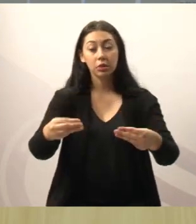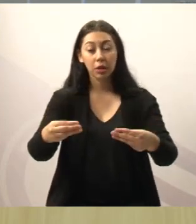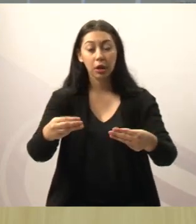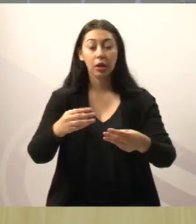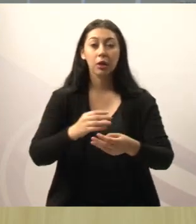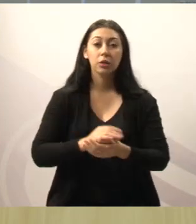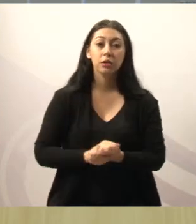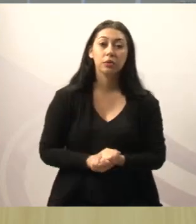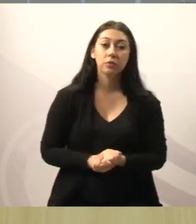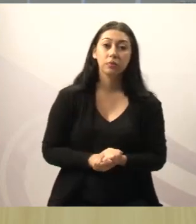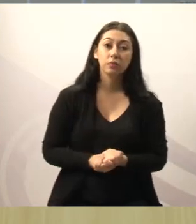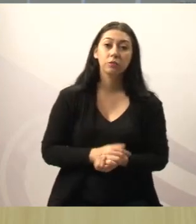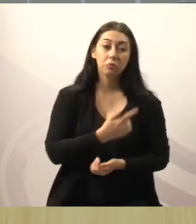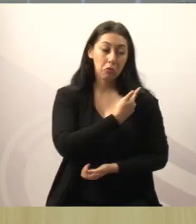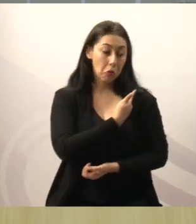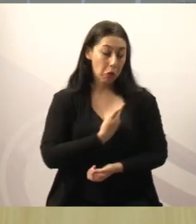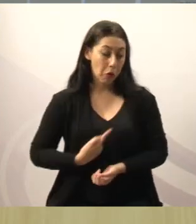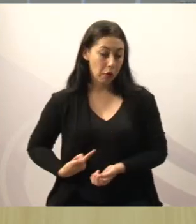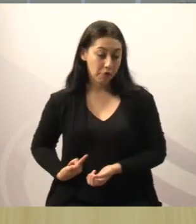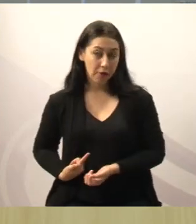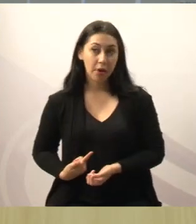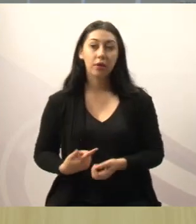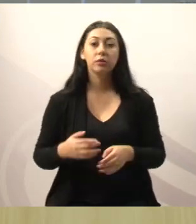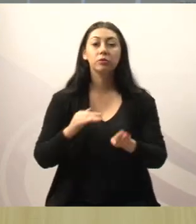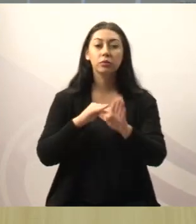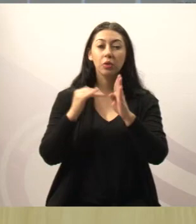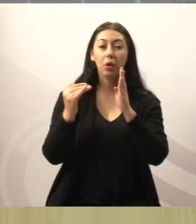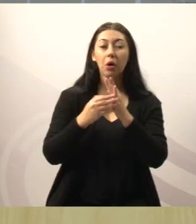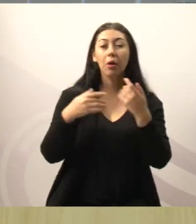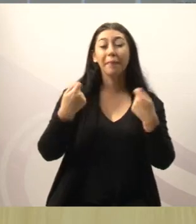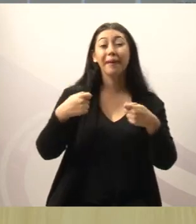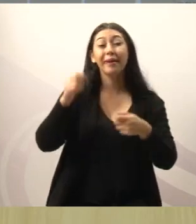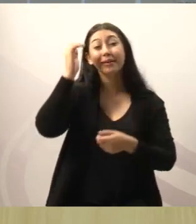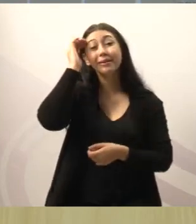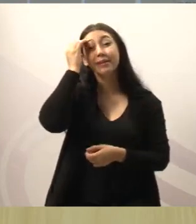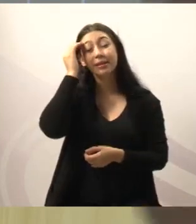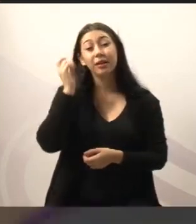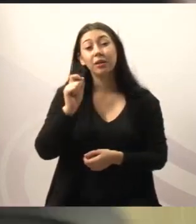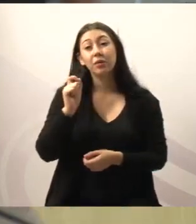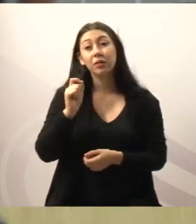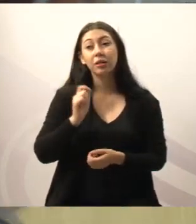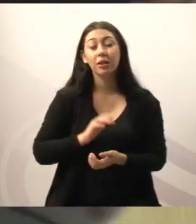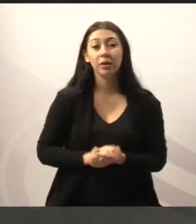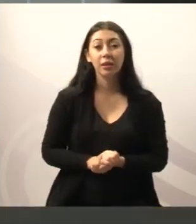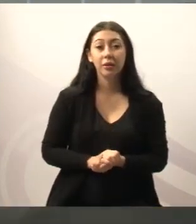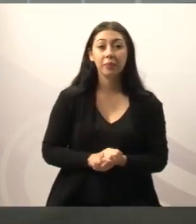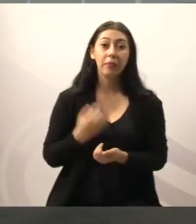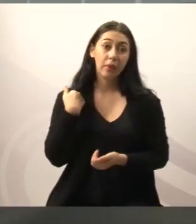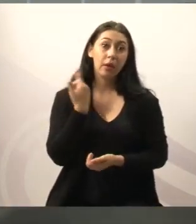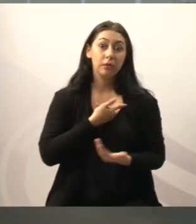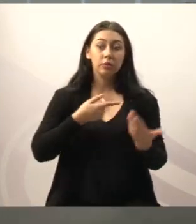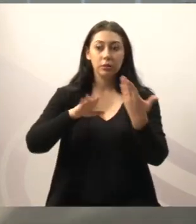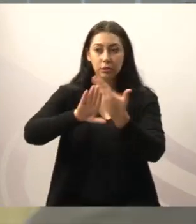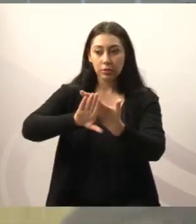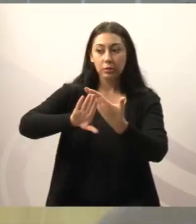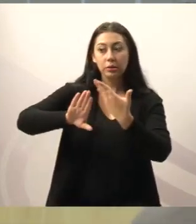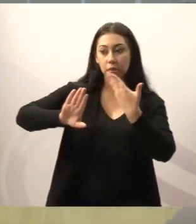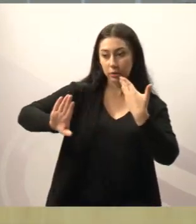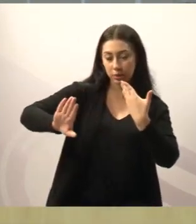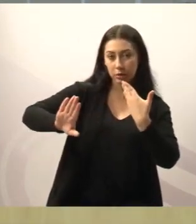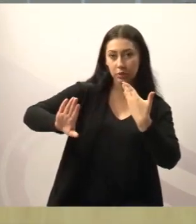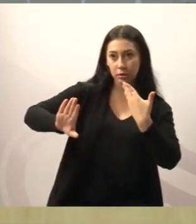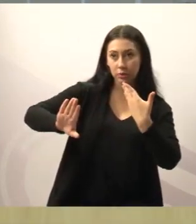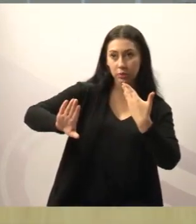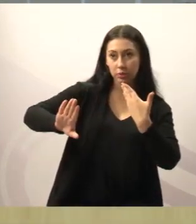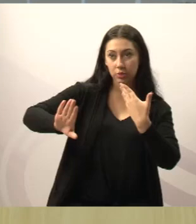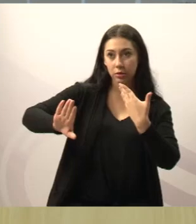esferas governamentais, e todos devem entender que o sistema de distanciamento social